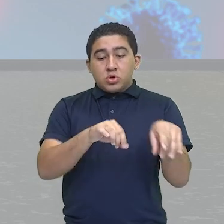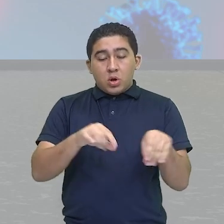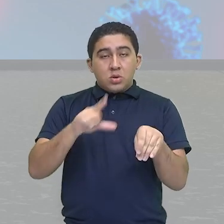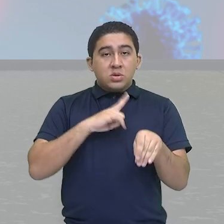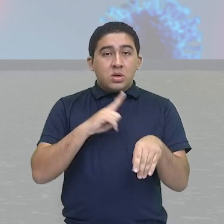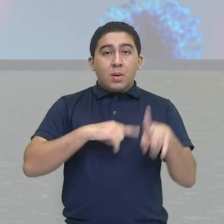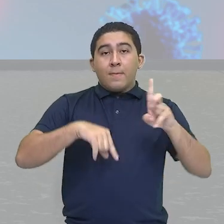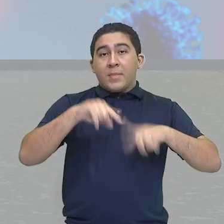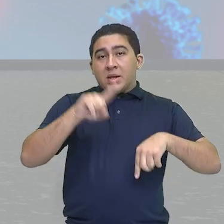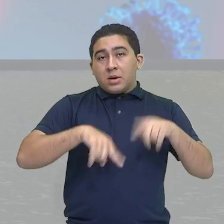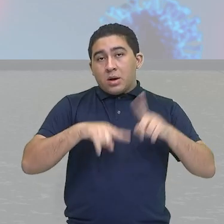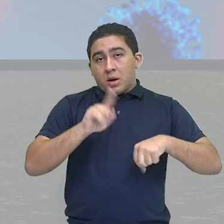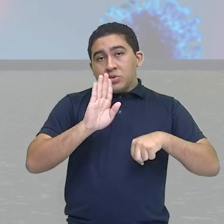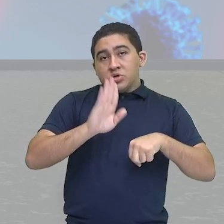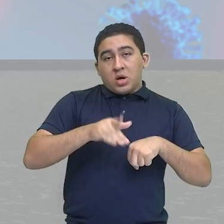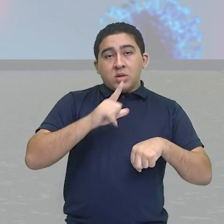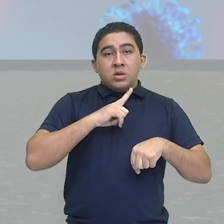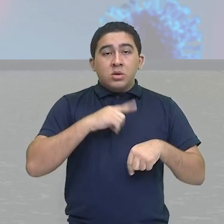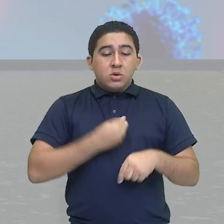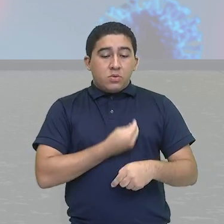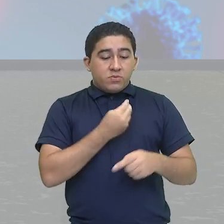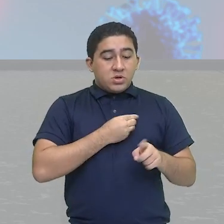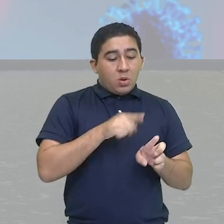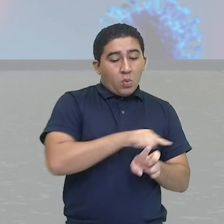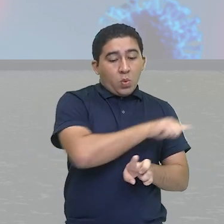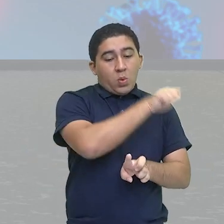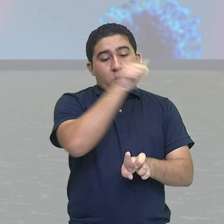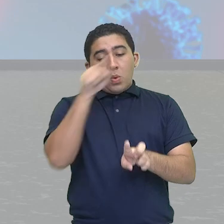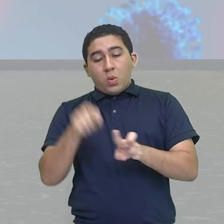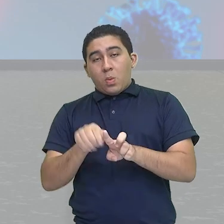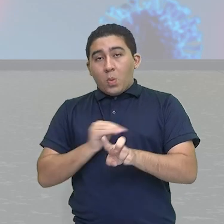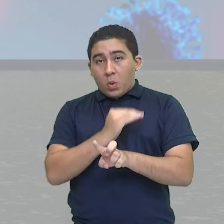aquela matéria que completou seu ciclo de vida e morreu.